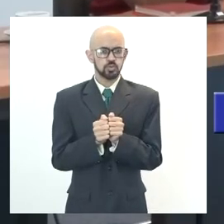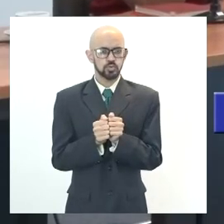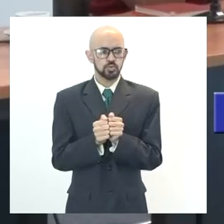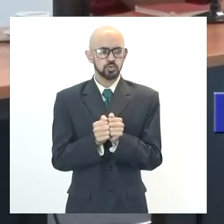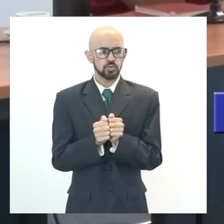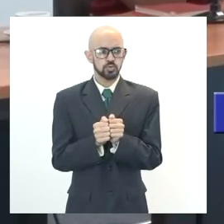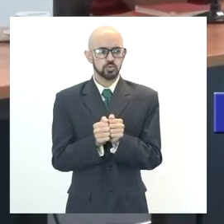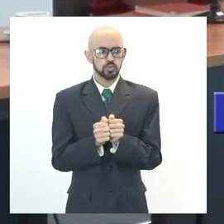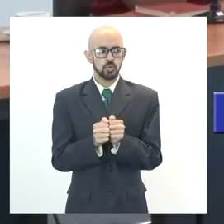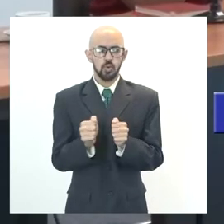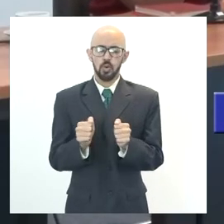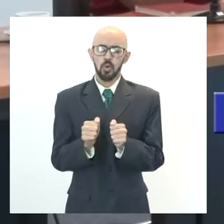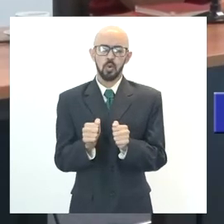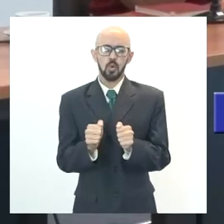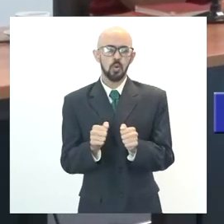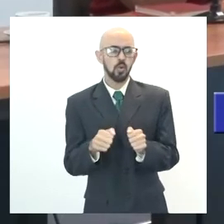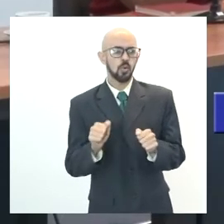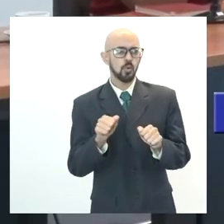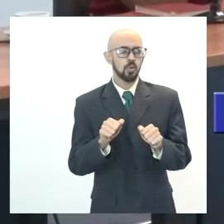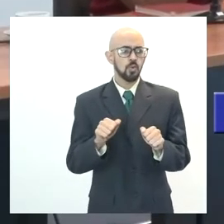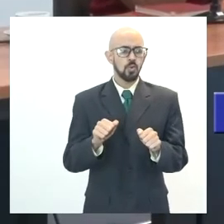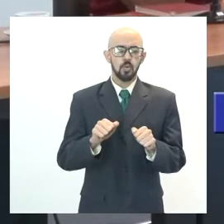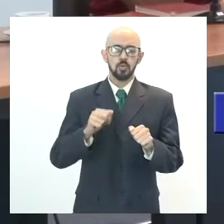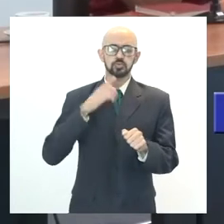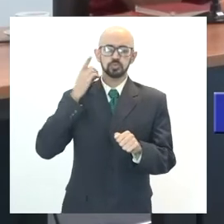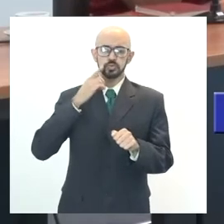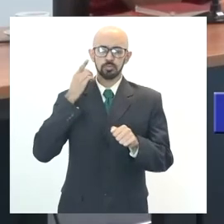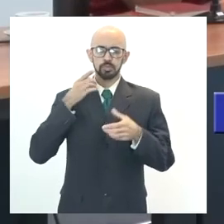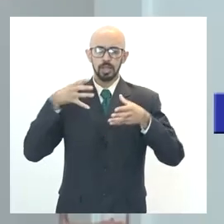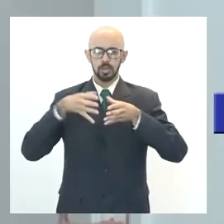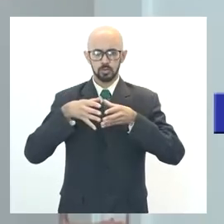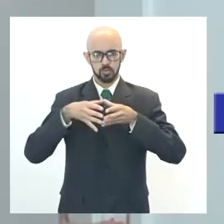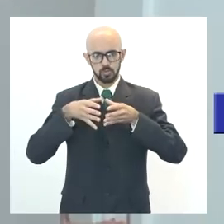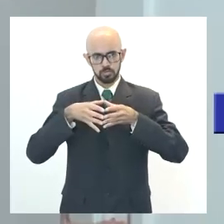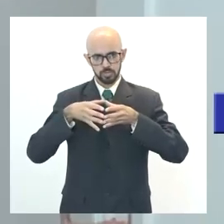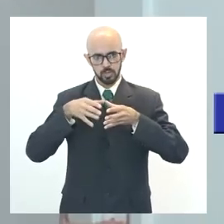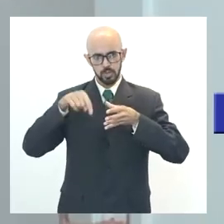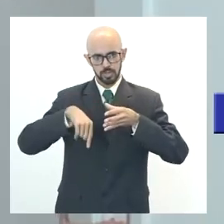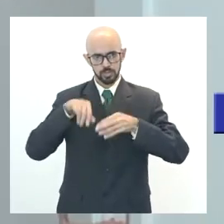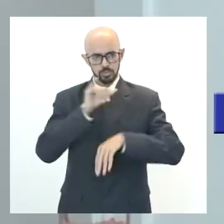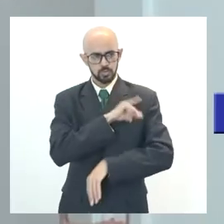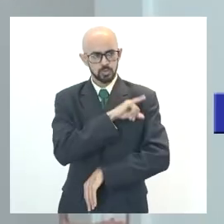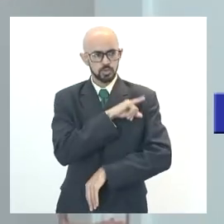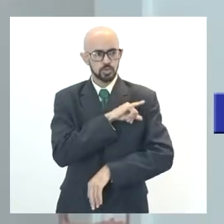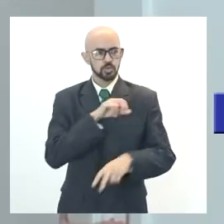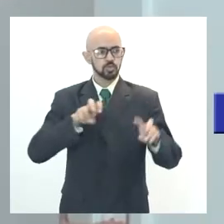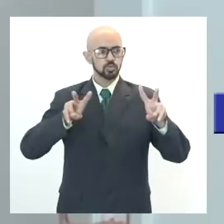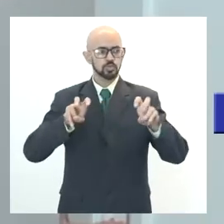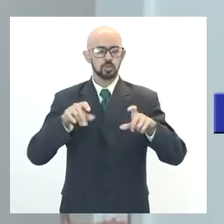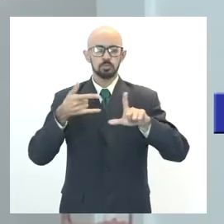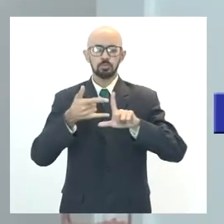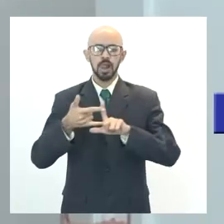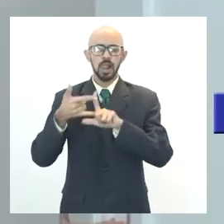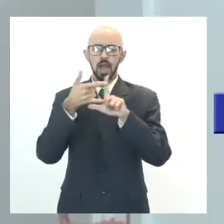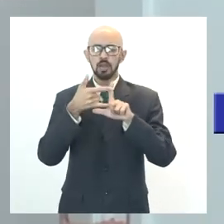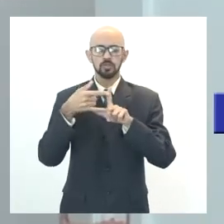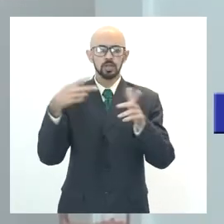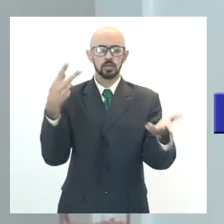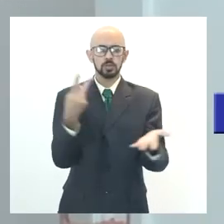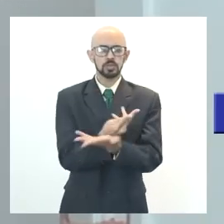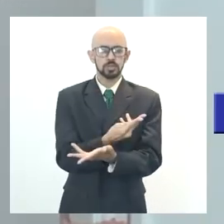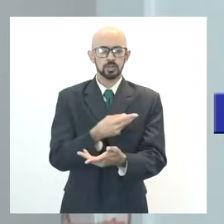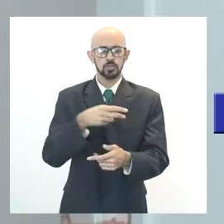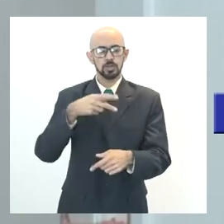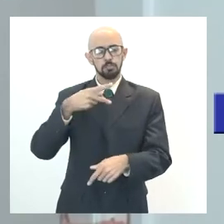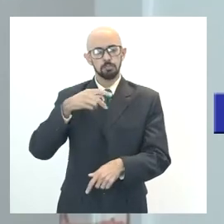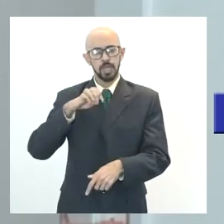frente parlamentar mista que foi criada aqui no Rio é sobre uma uma live um debate né sobre a